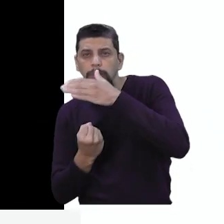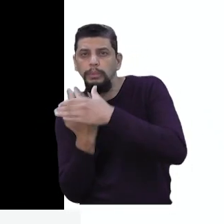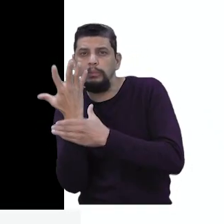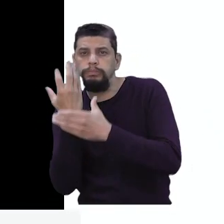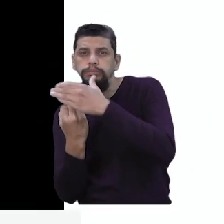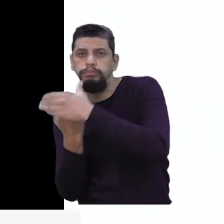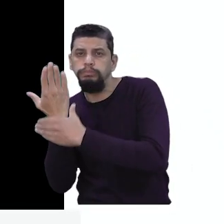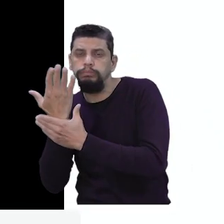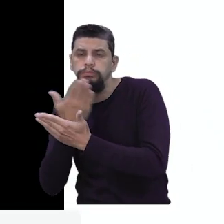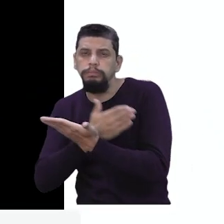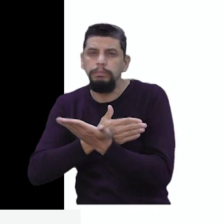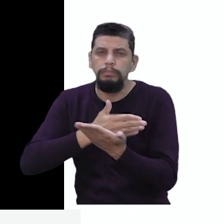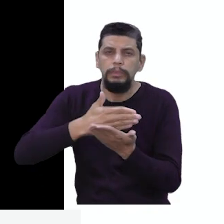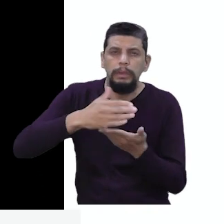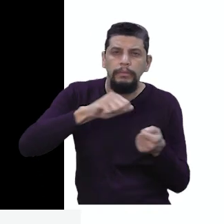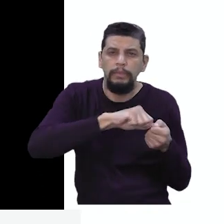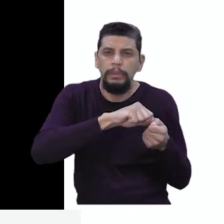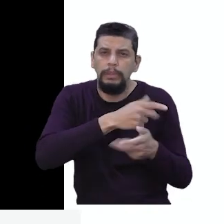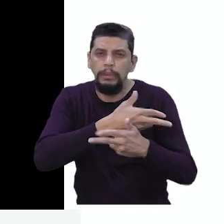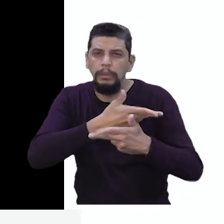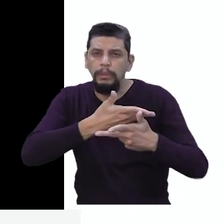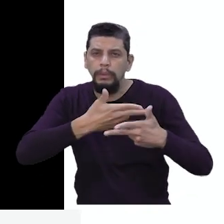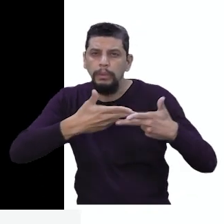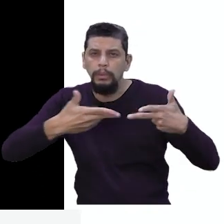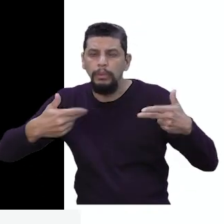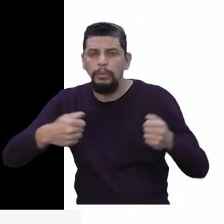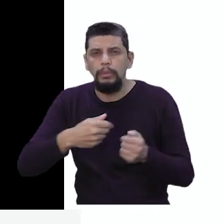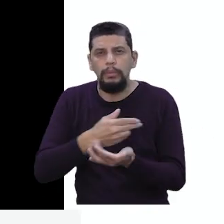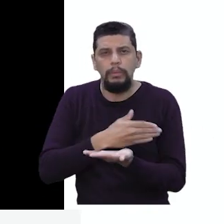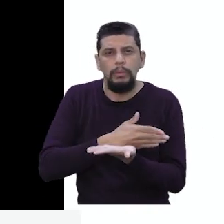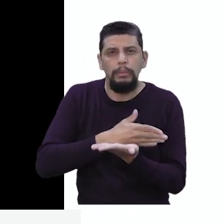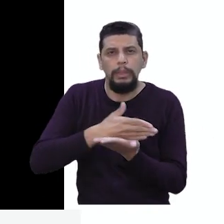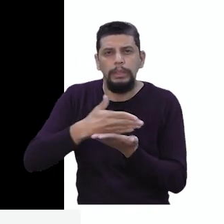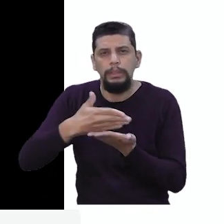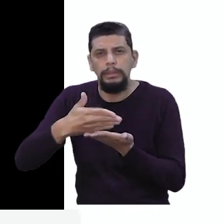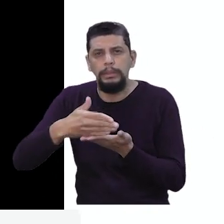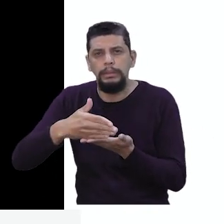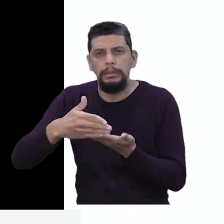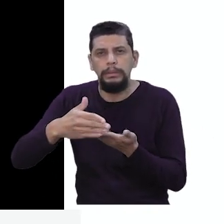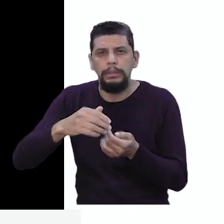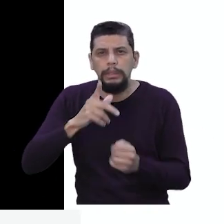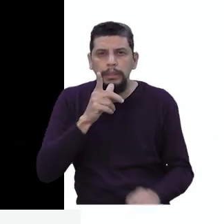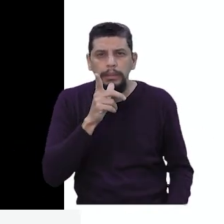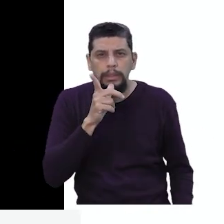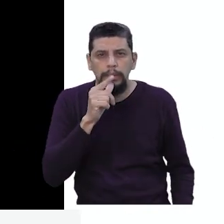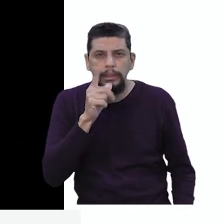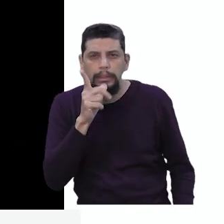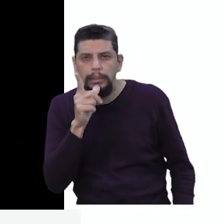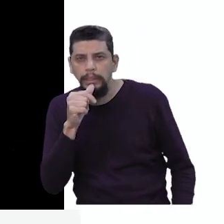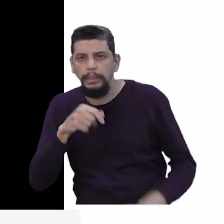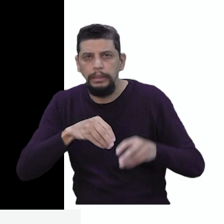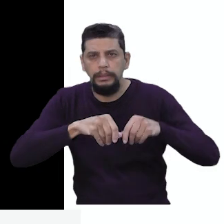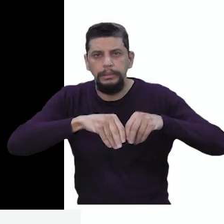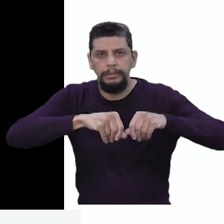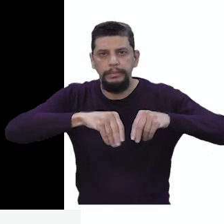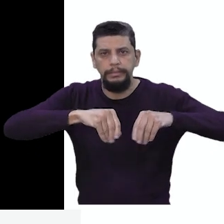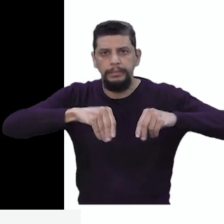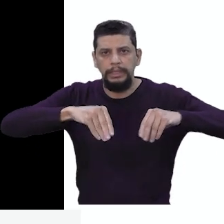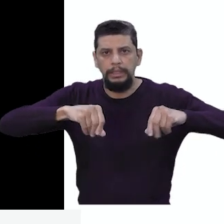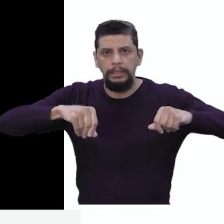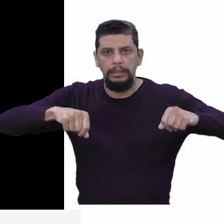começou a construir as coisas. E ele começou criando a água, a